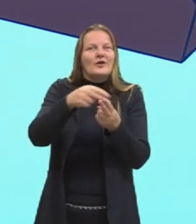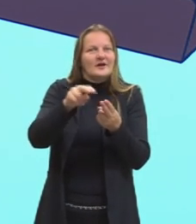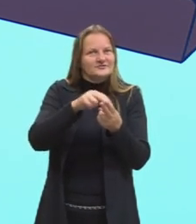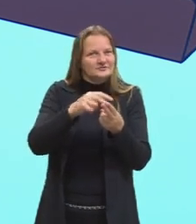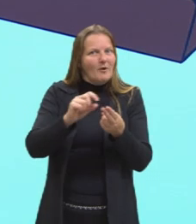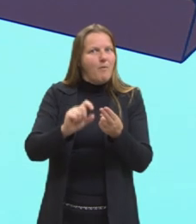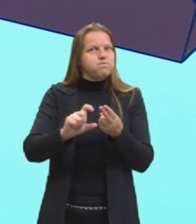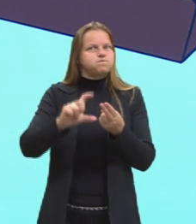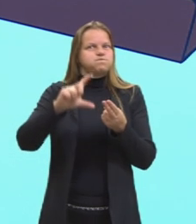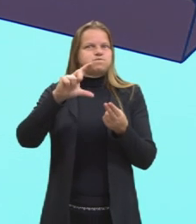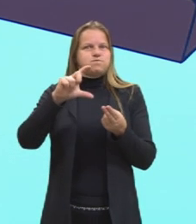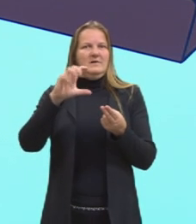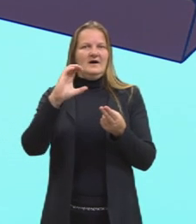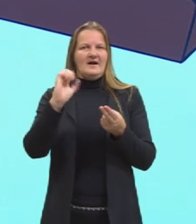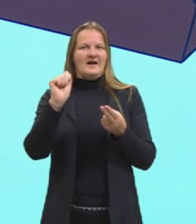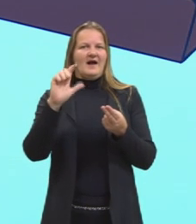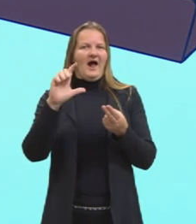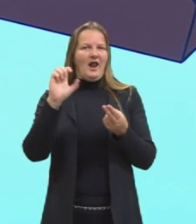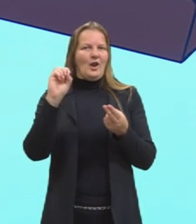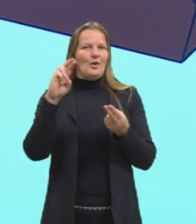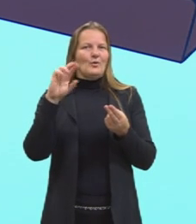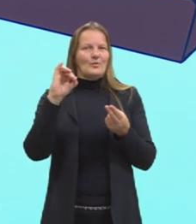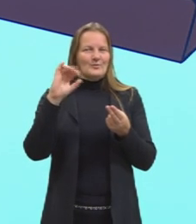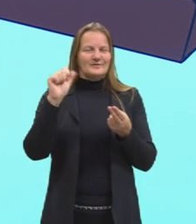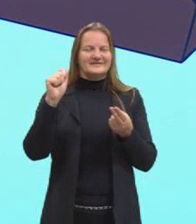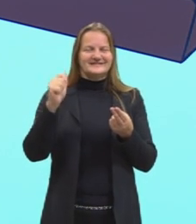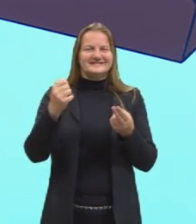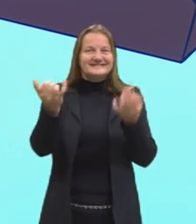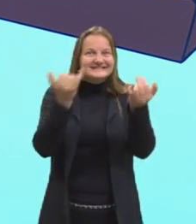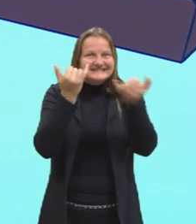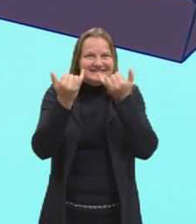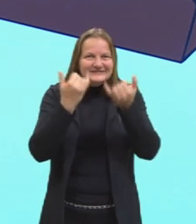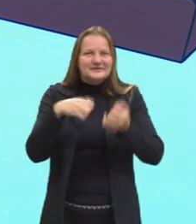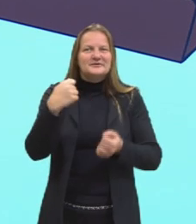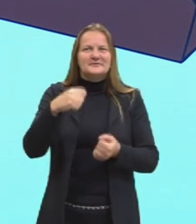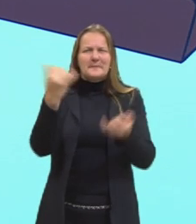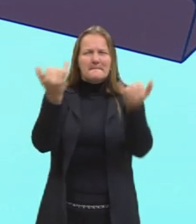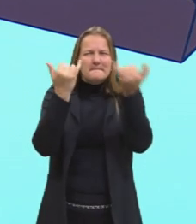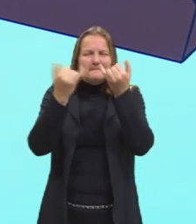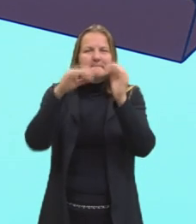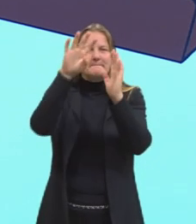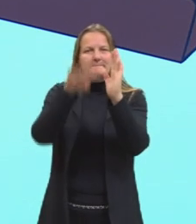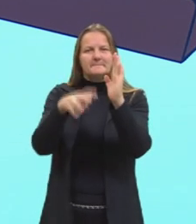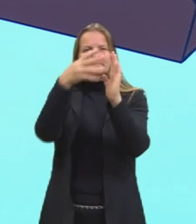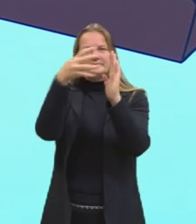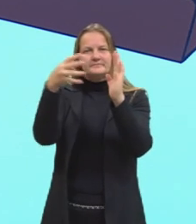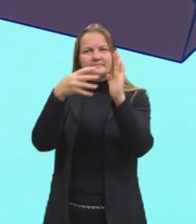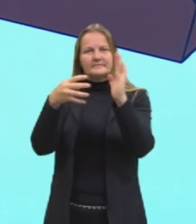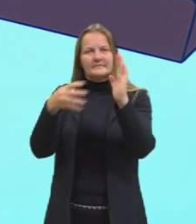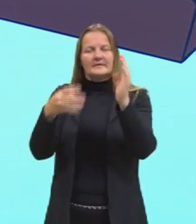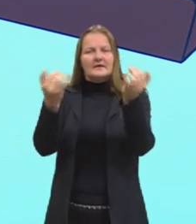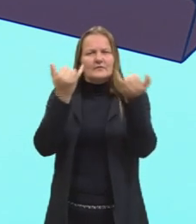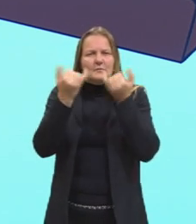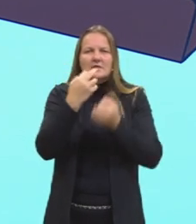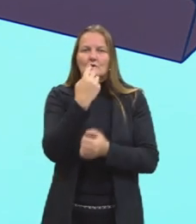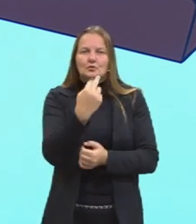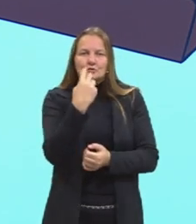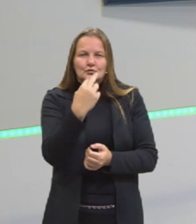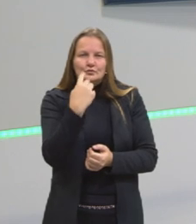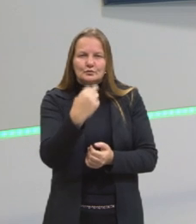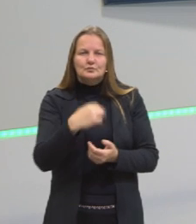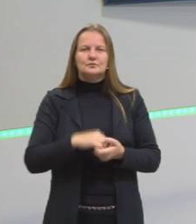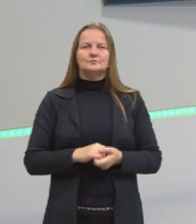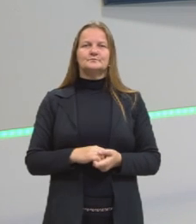bem calórico tá Então essa é uma das informações que a gente tem todas as tabelas né de informação nutricional